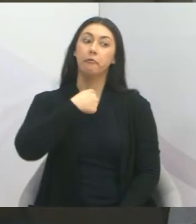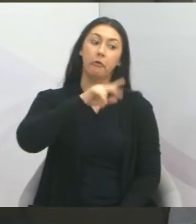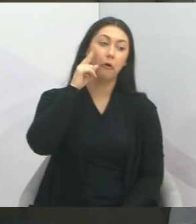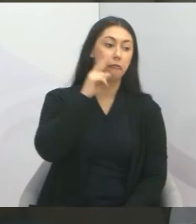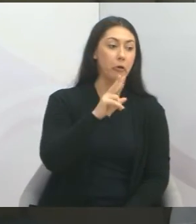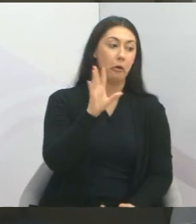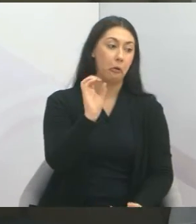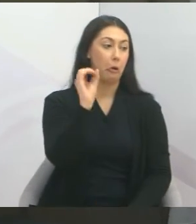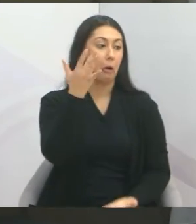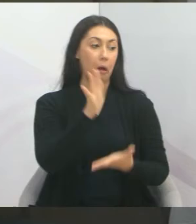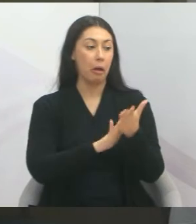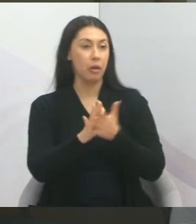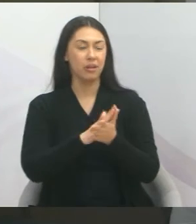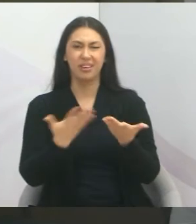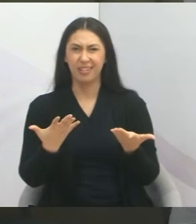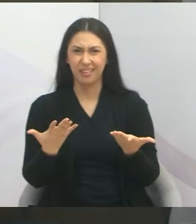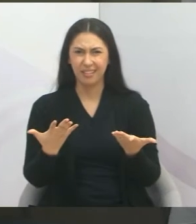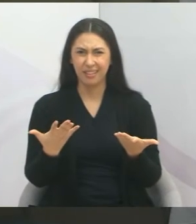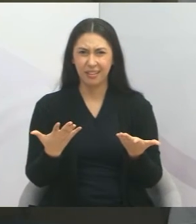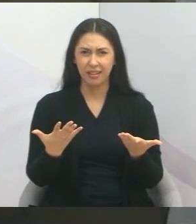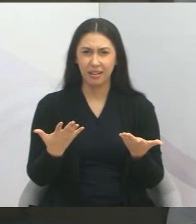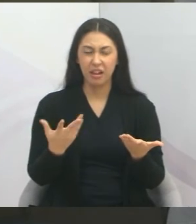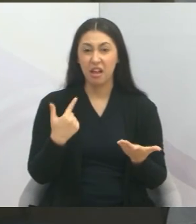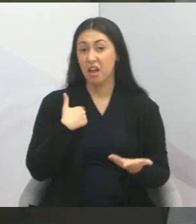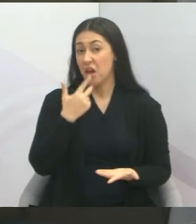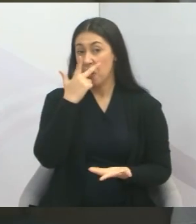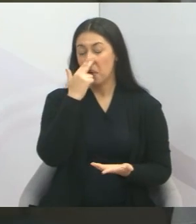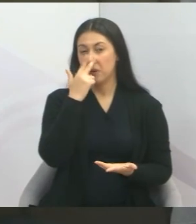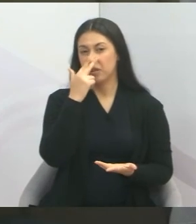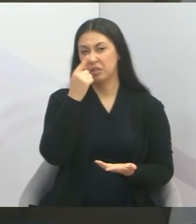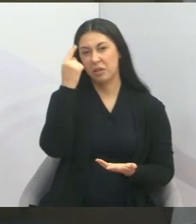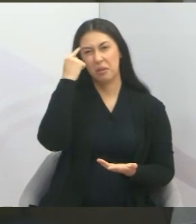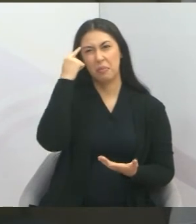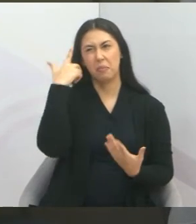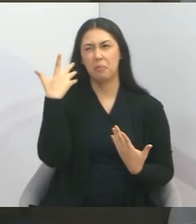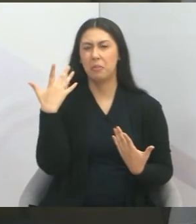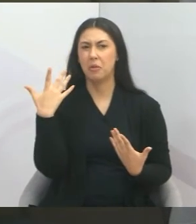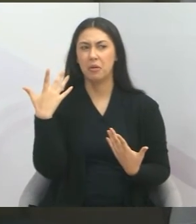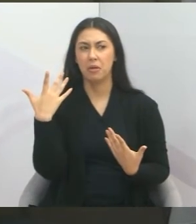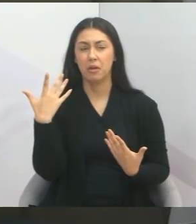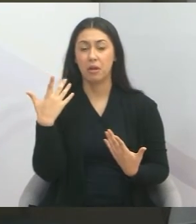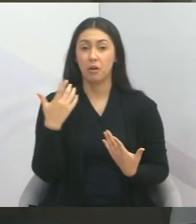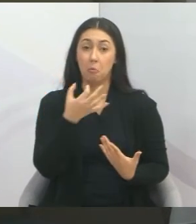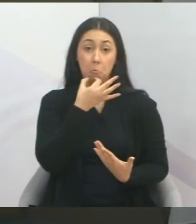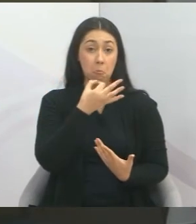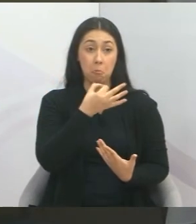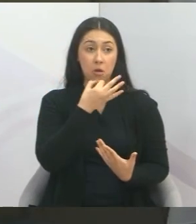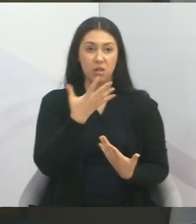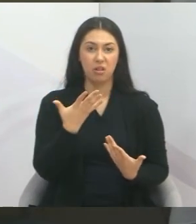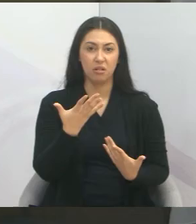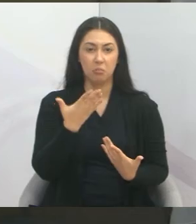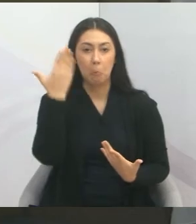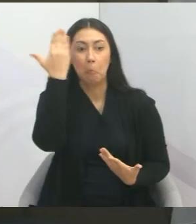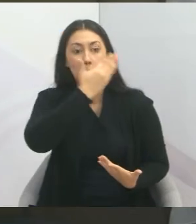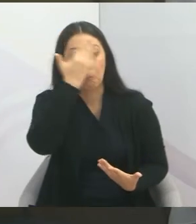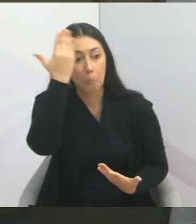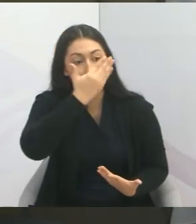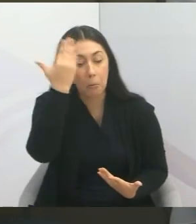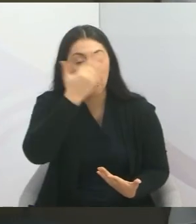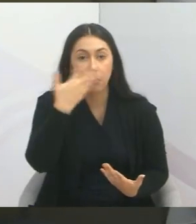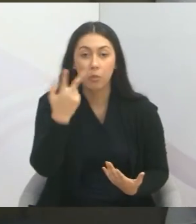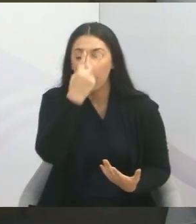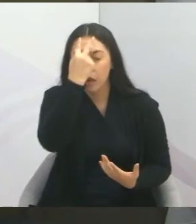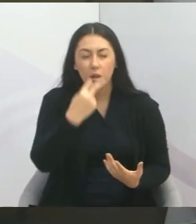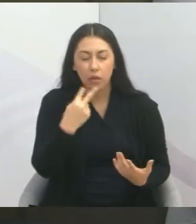não tem não acontece que não tem nunca tem acho que eles estão mandando algumas pessoas que não meu ponto de vista acho que não tô nem enxergando porque